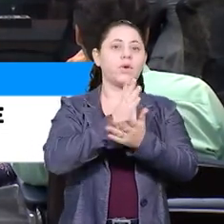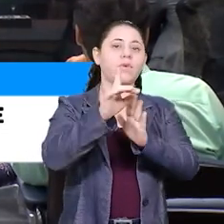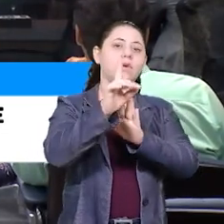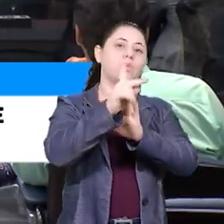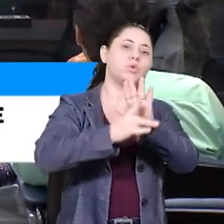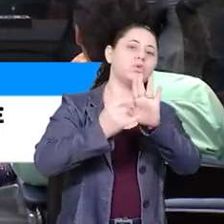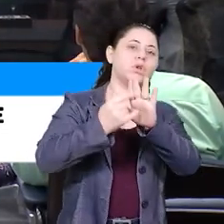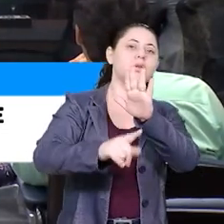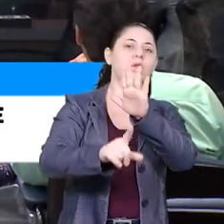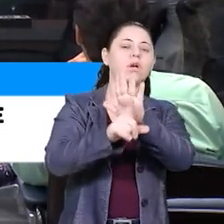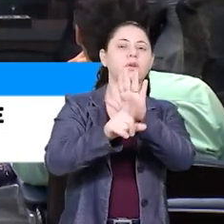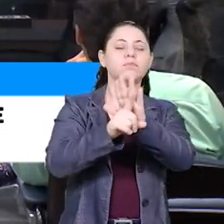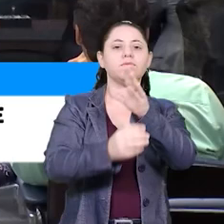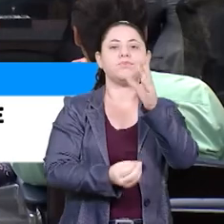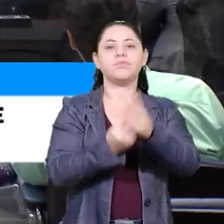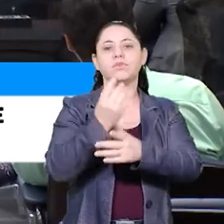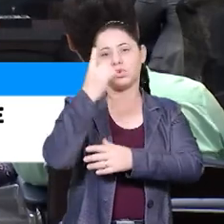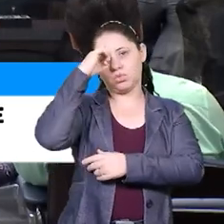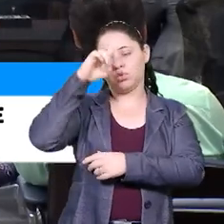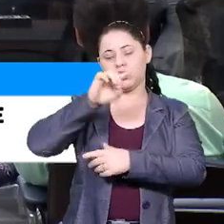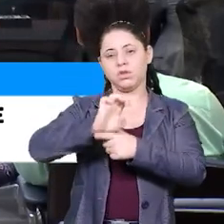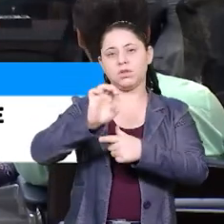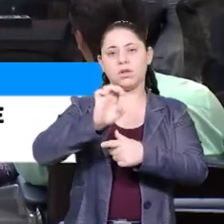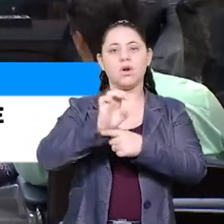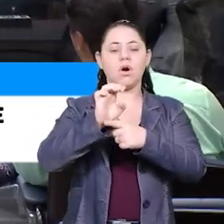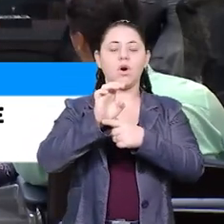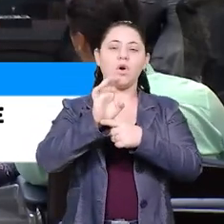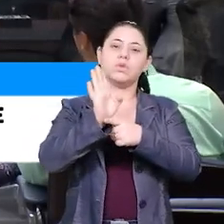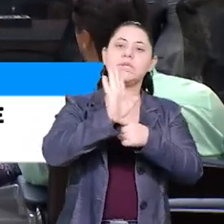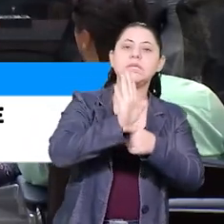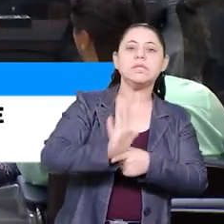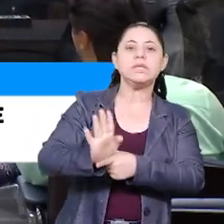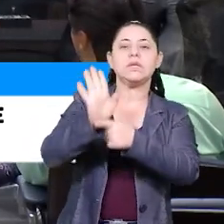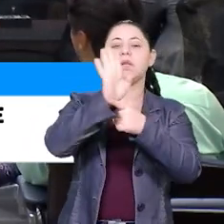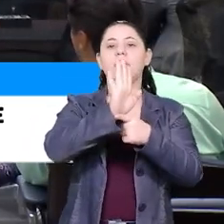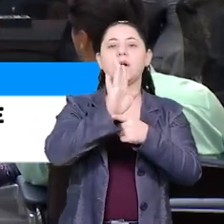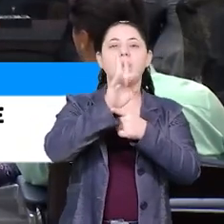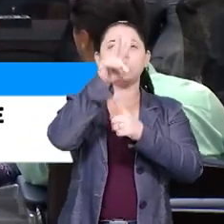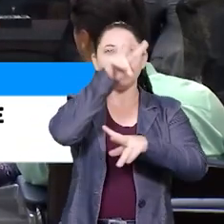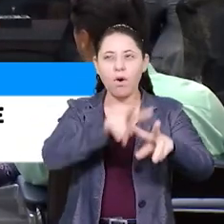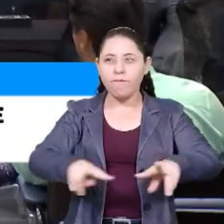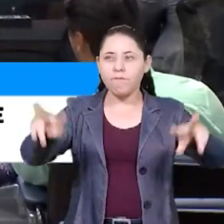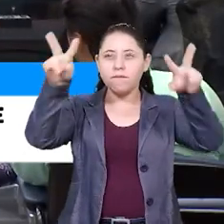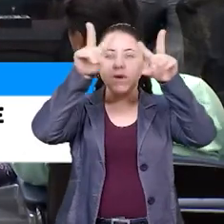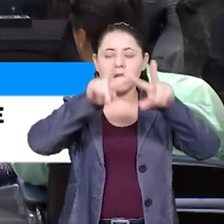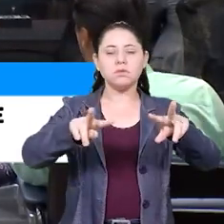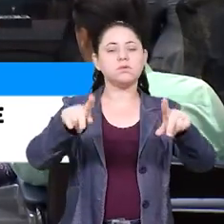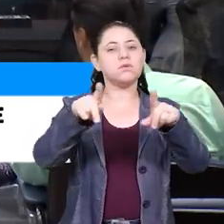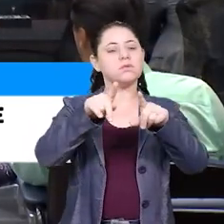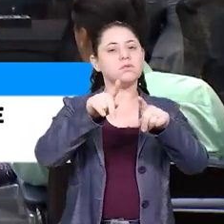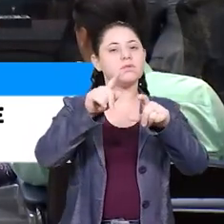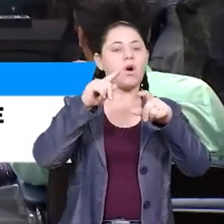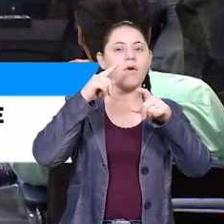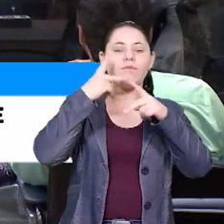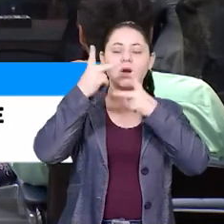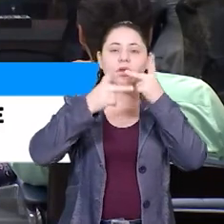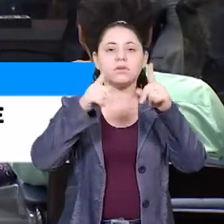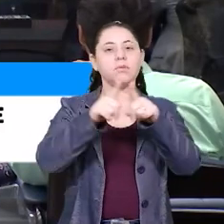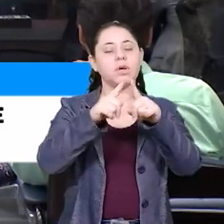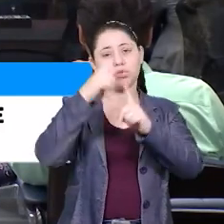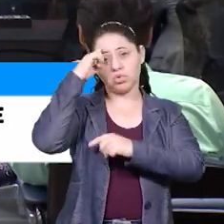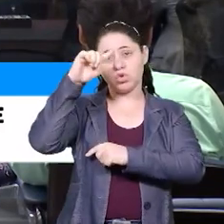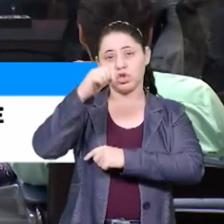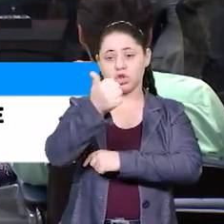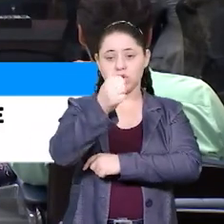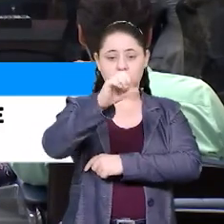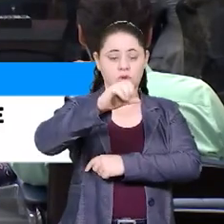aprovaram um projeto de lei que institui o dia Estadual do cinema e do audiovisual Sul mato-grossense a ser como namorado